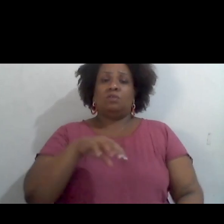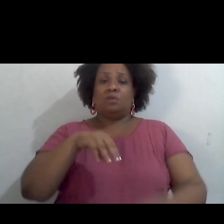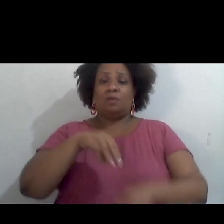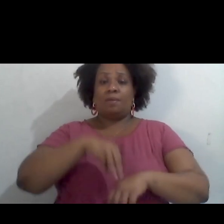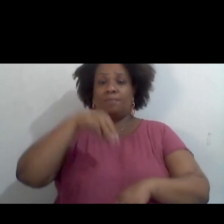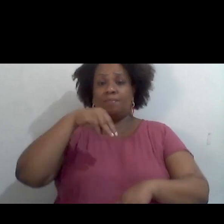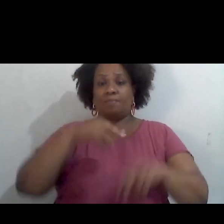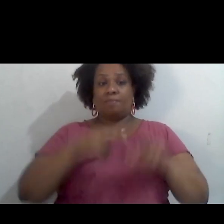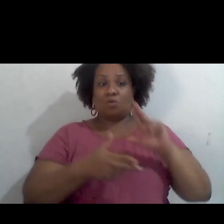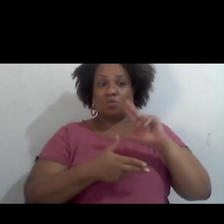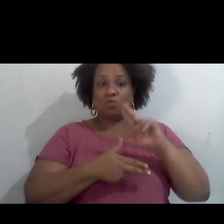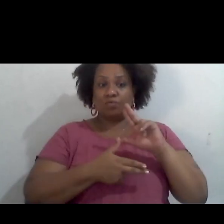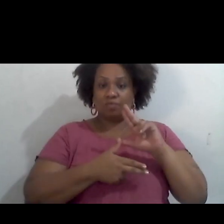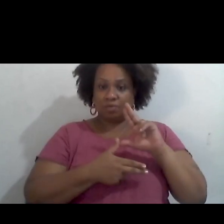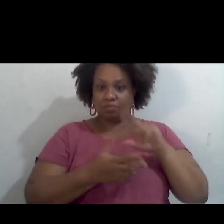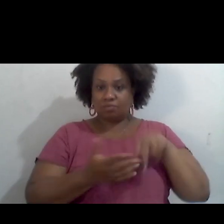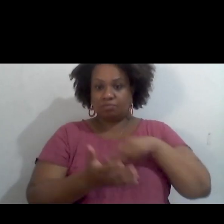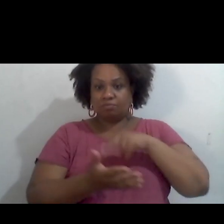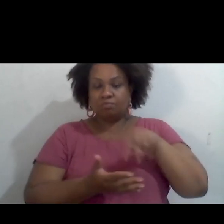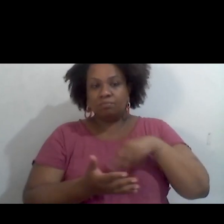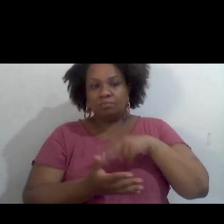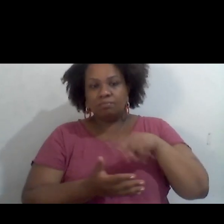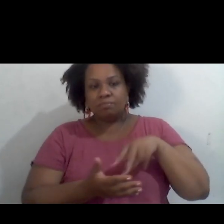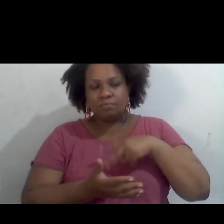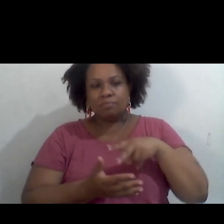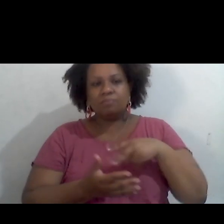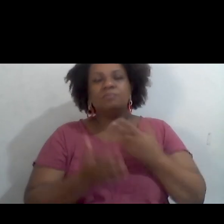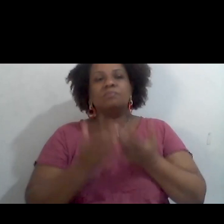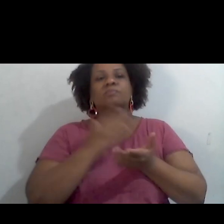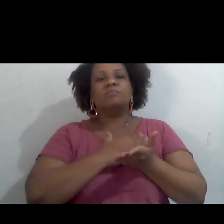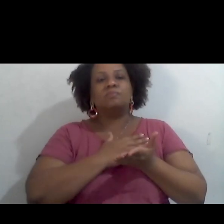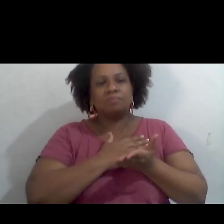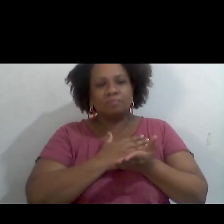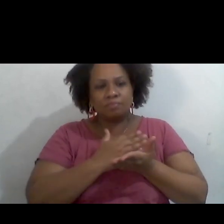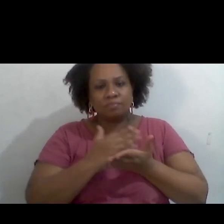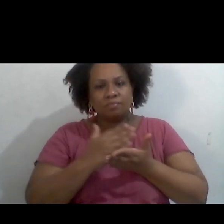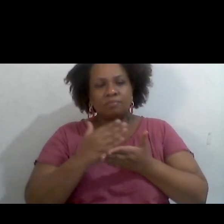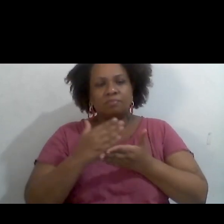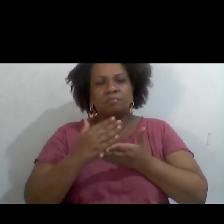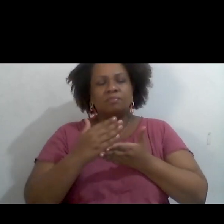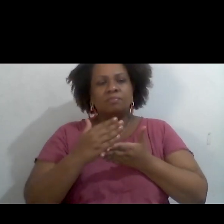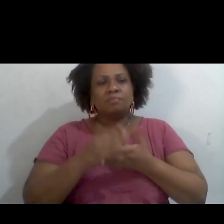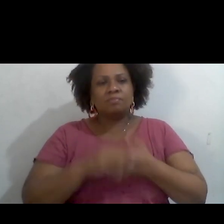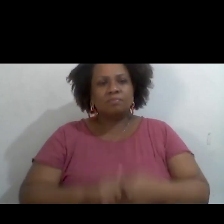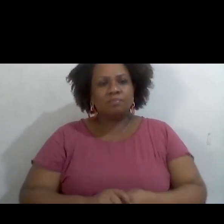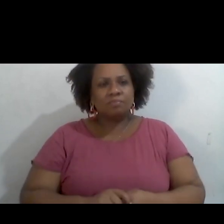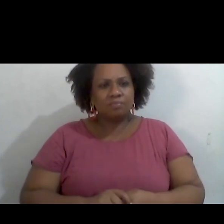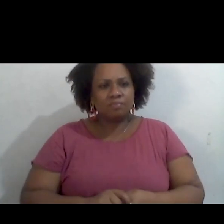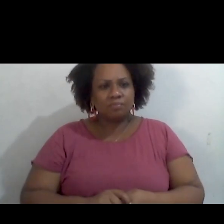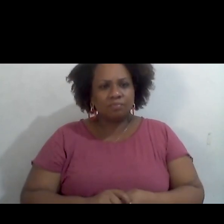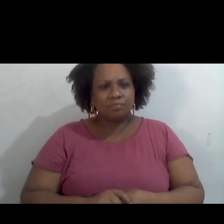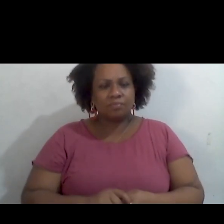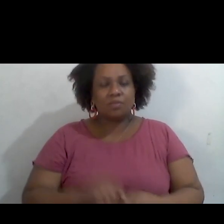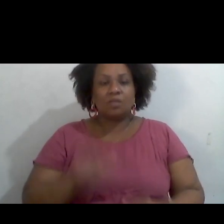EPG Dança, e aí é quando eu começo também a minha trajetória dentro da Escola de Dança da FUNCEB,